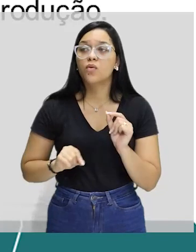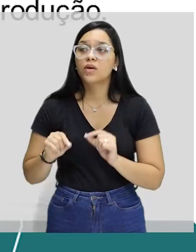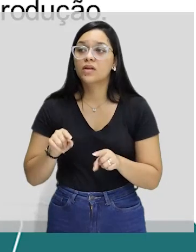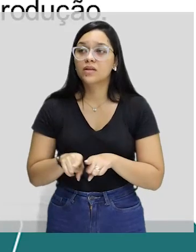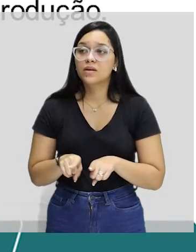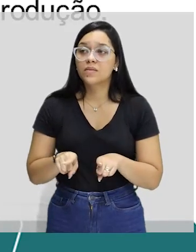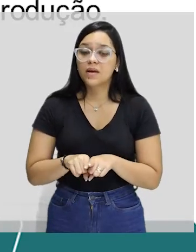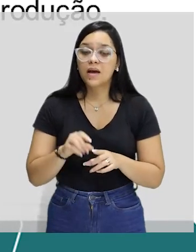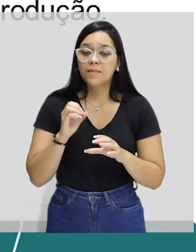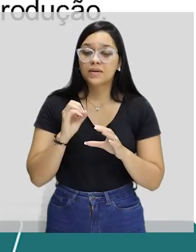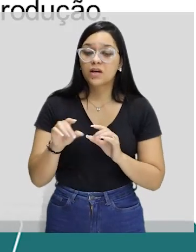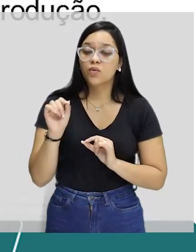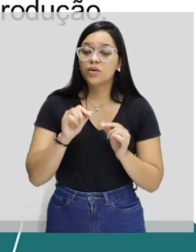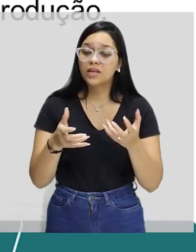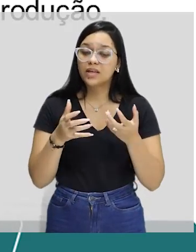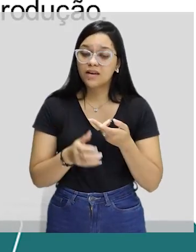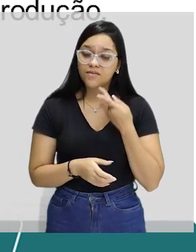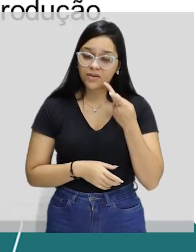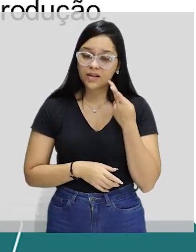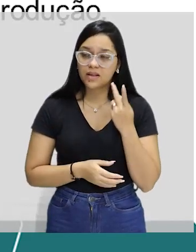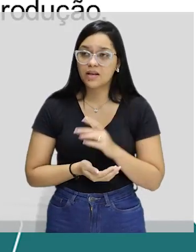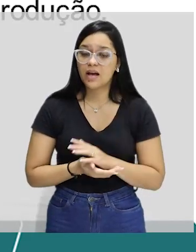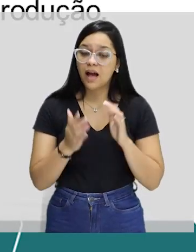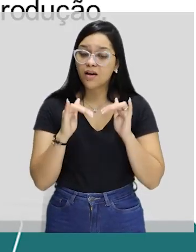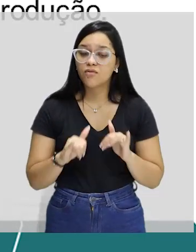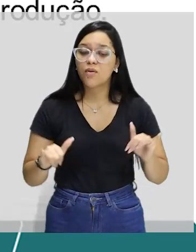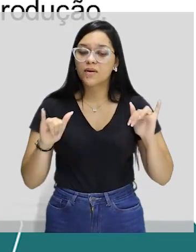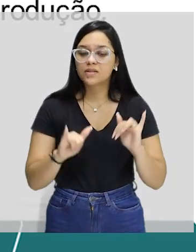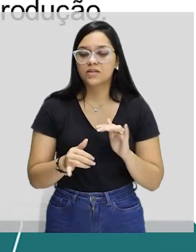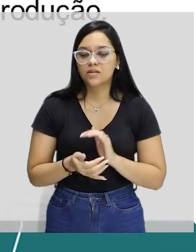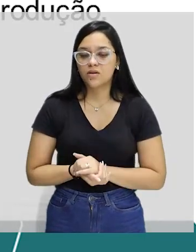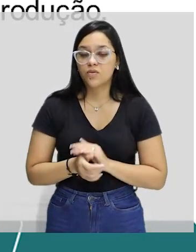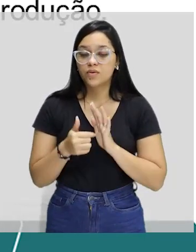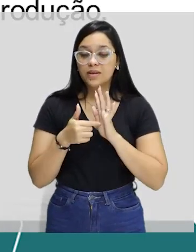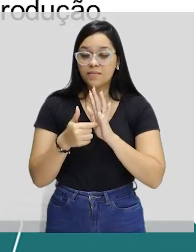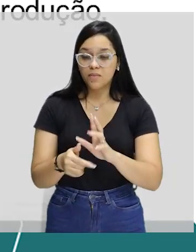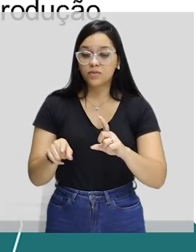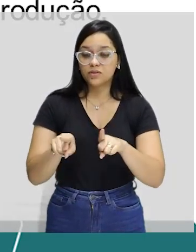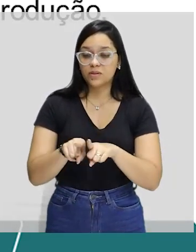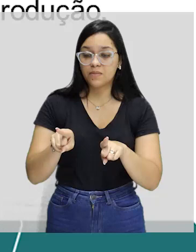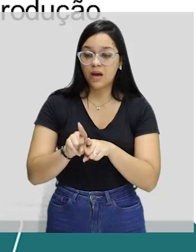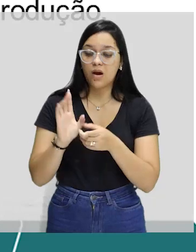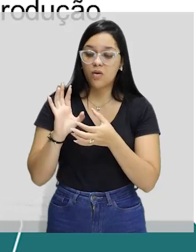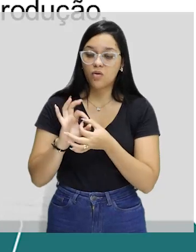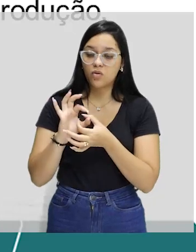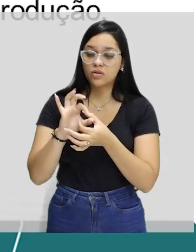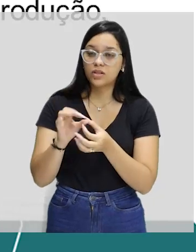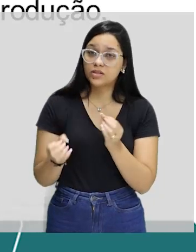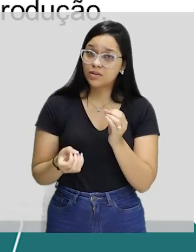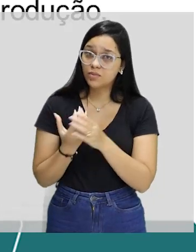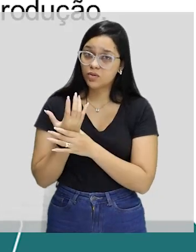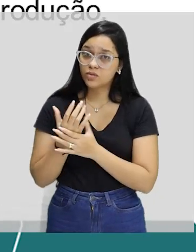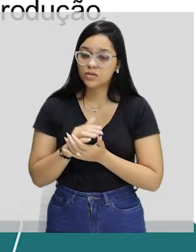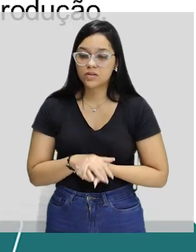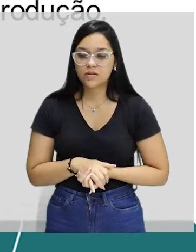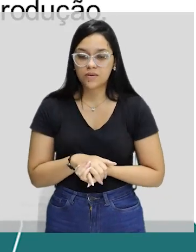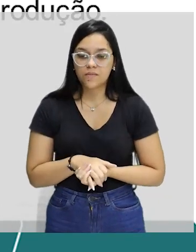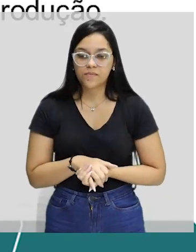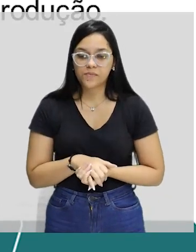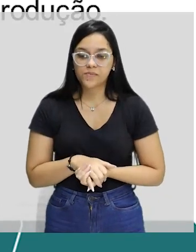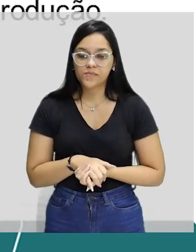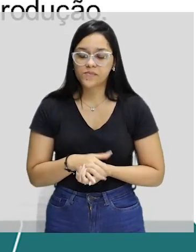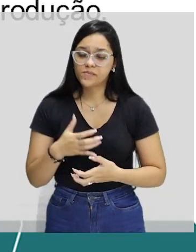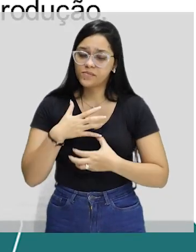a mensagem, o que o autor quis transmitir, a informação, o que relativamente o contexto me diz,